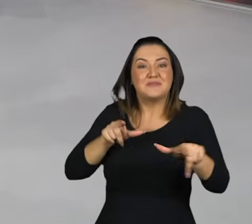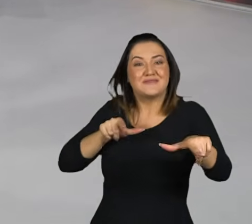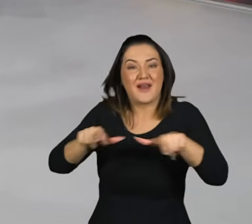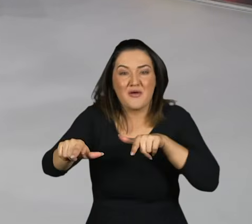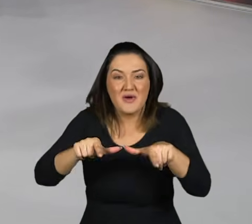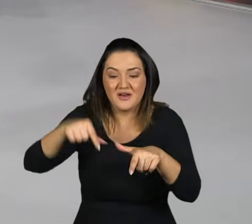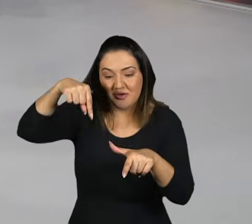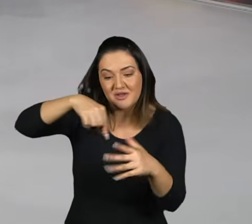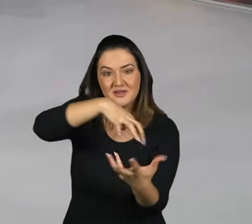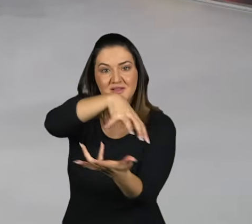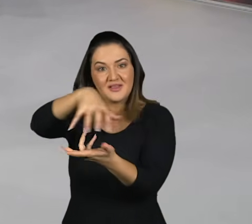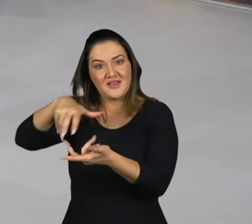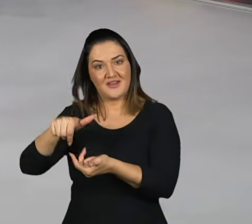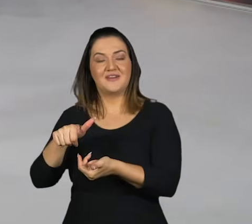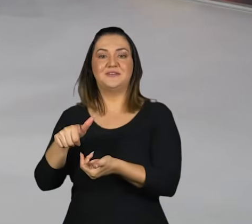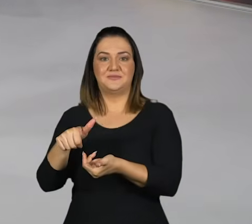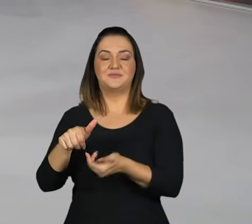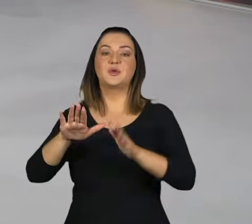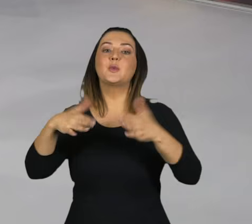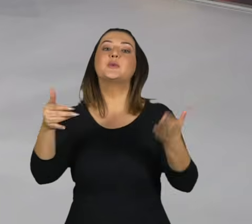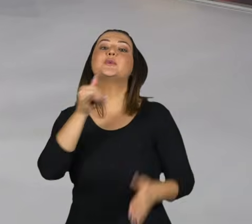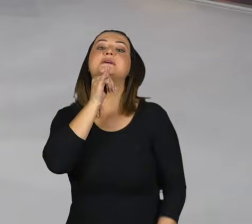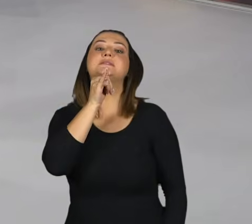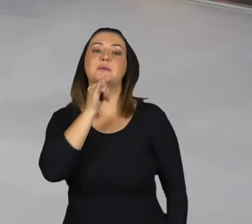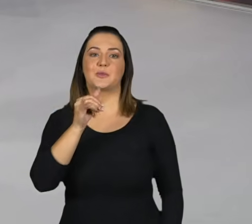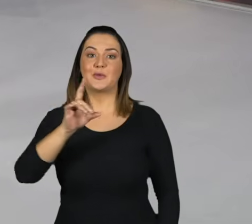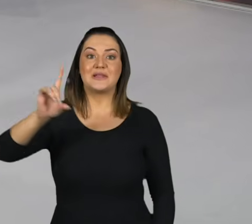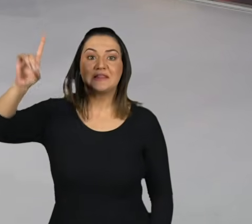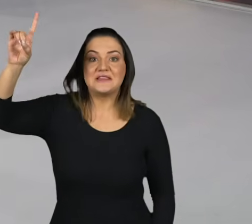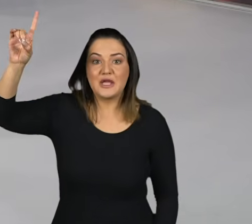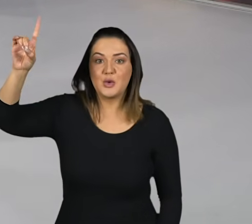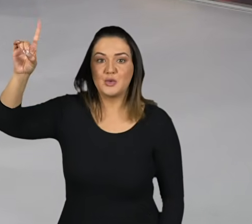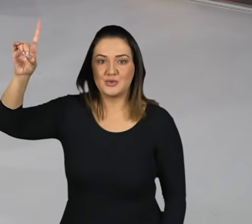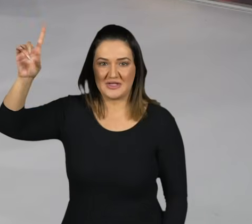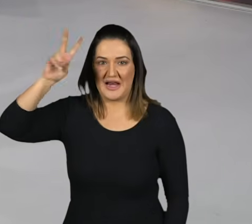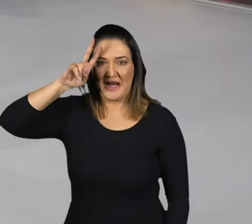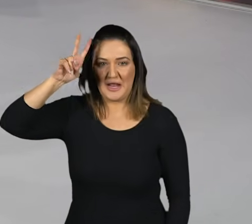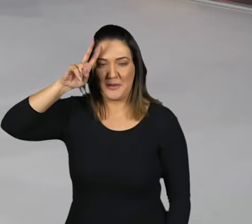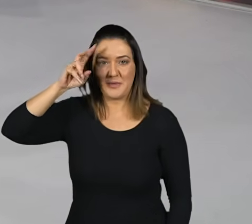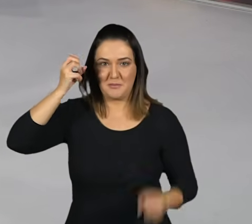do homem. Por exemplo, quando Deus abriu o Mar Vermelho,